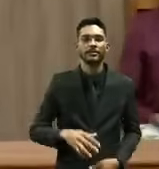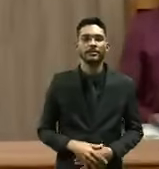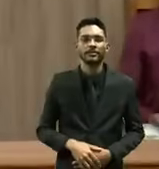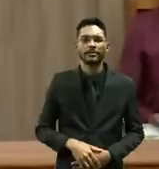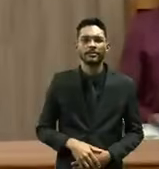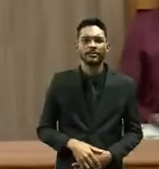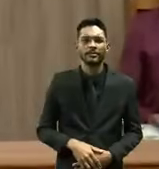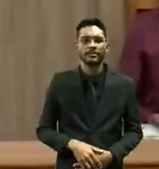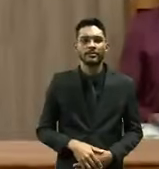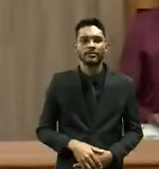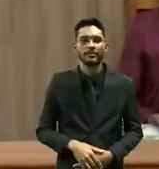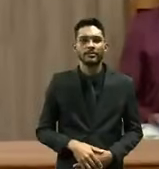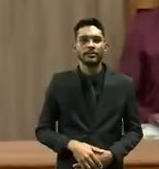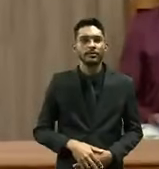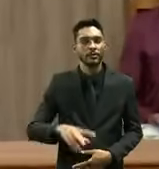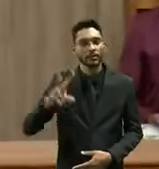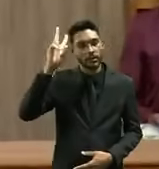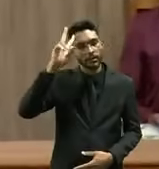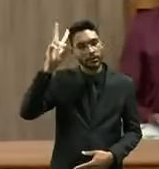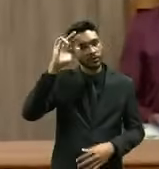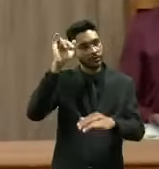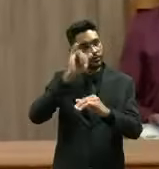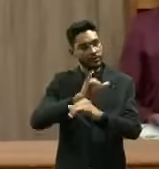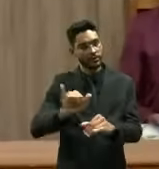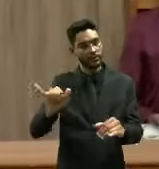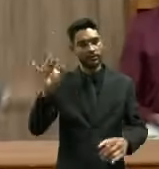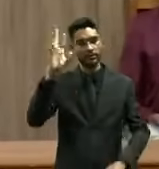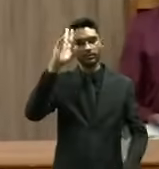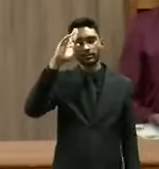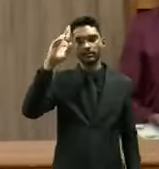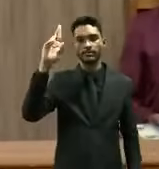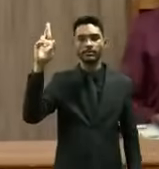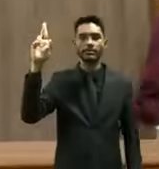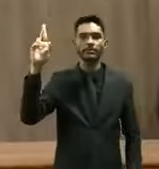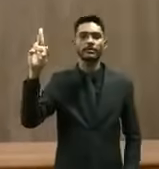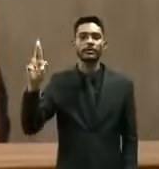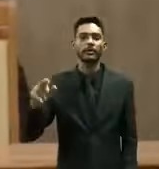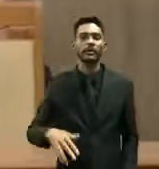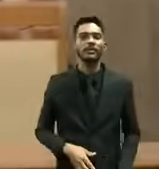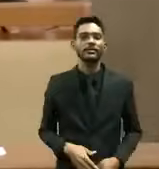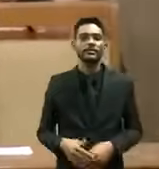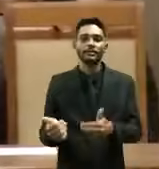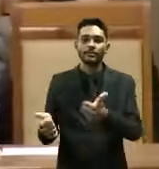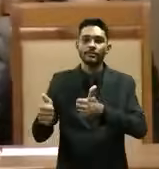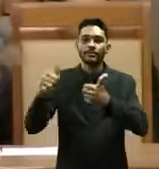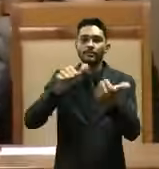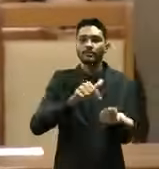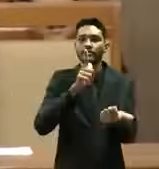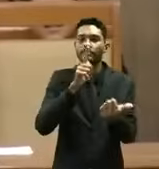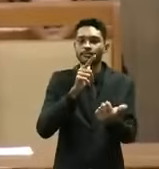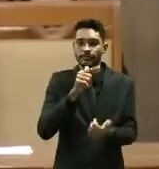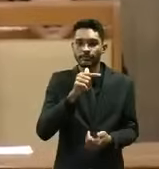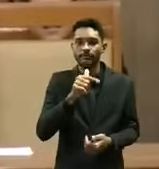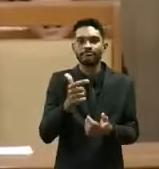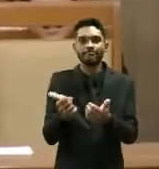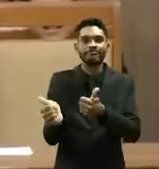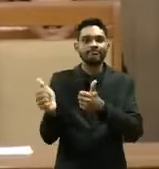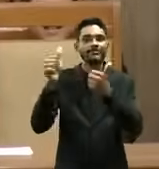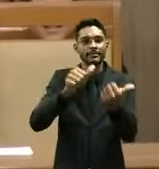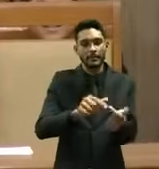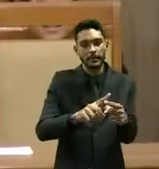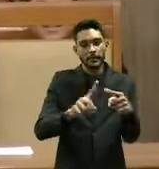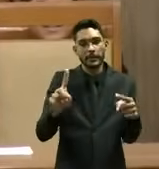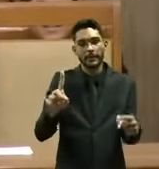com água Mateus 3:11 eu batizo com água mas após mim vem um que é mais poderoso do que